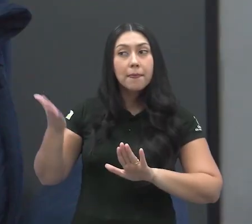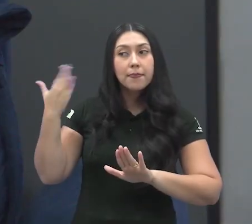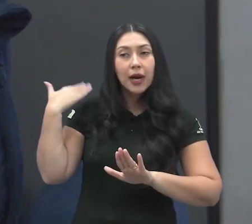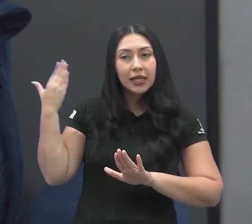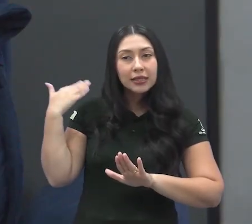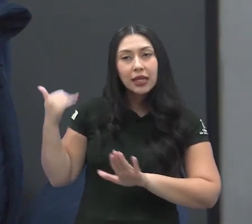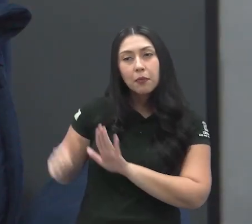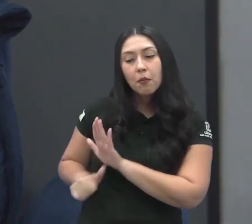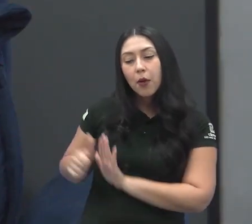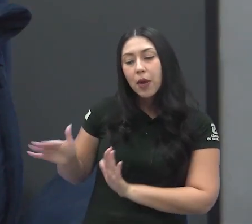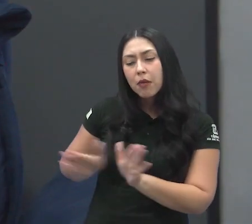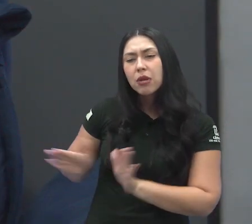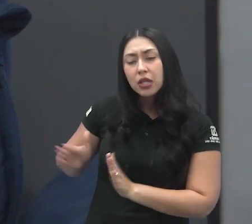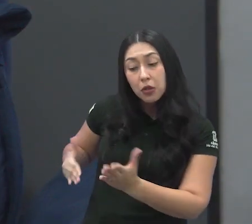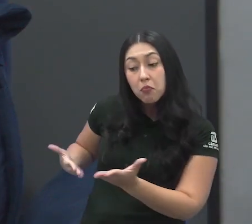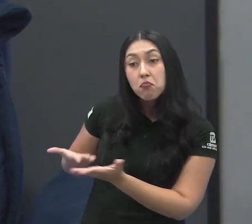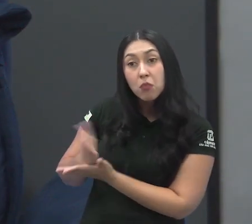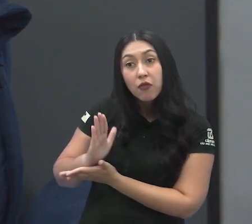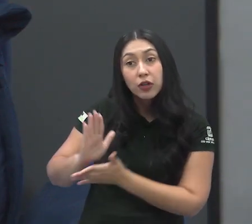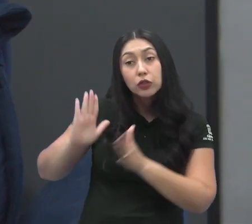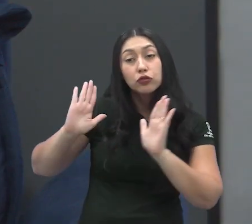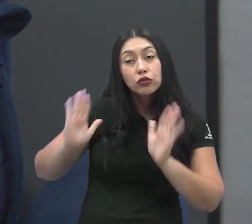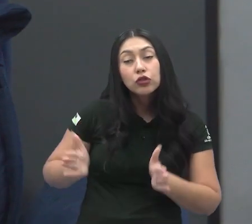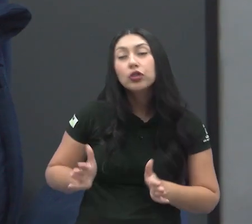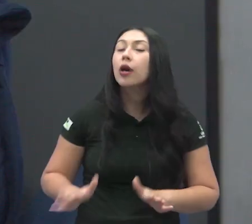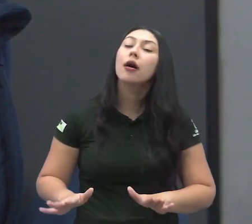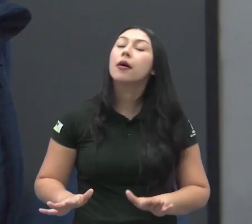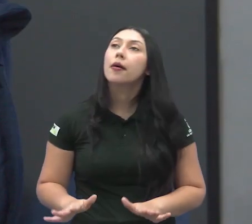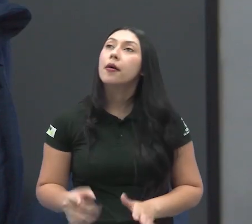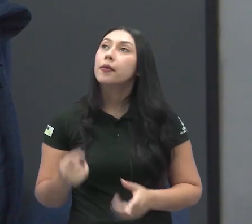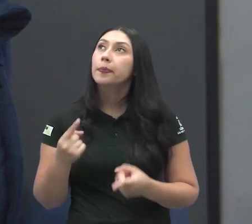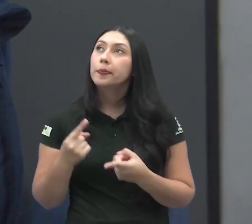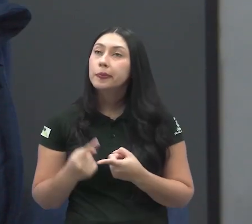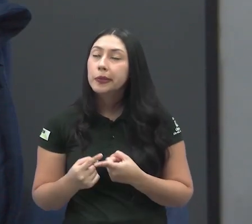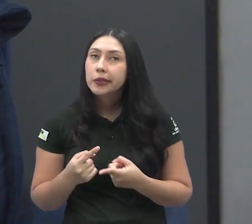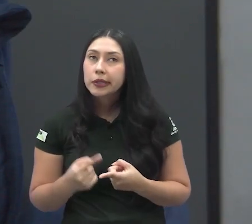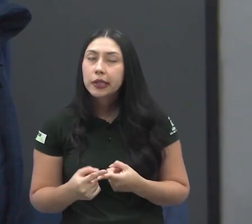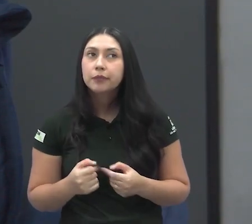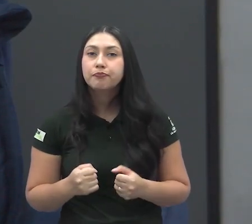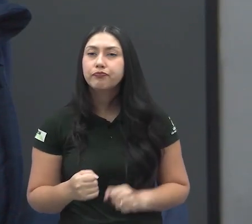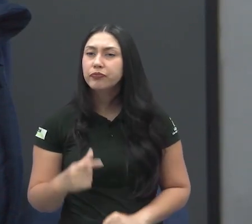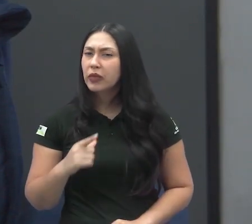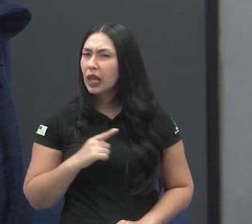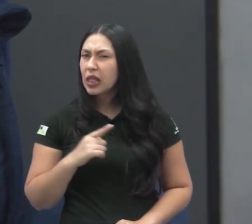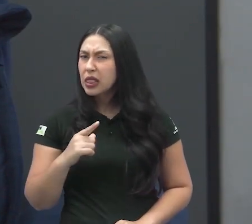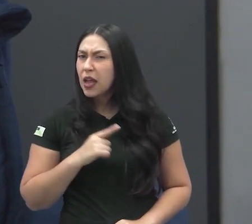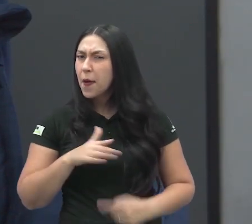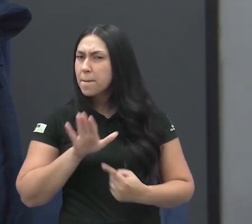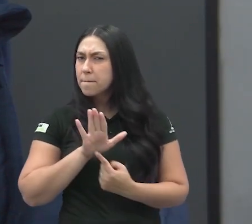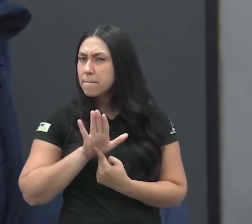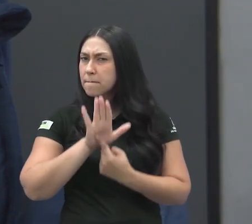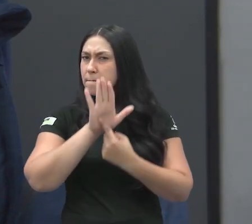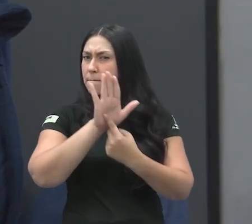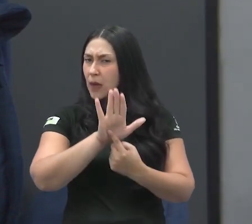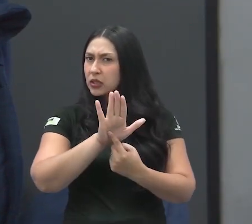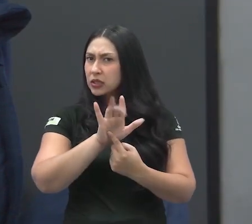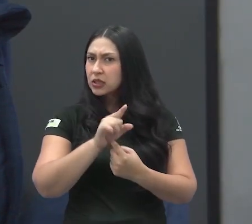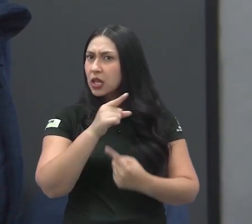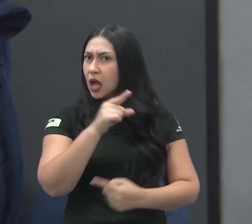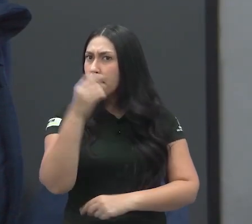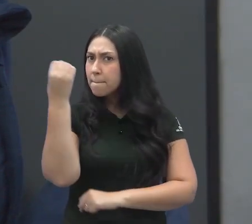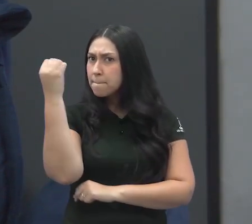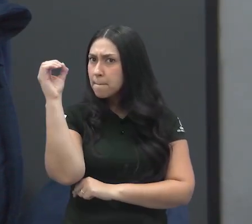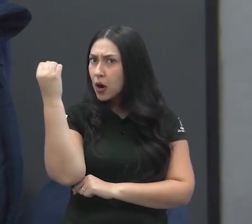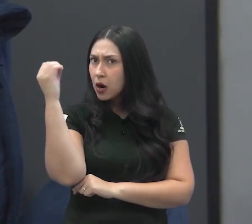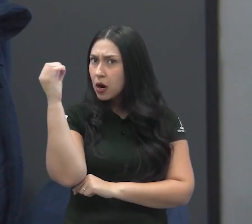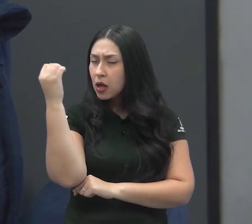aprovei no primeiro mandato e o que motivou essa lei foi uma exposição que teve em Porto